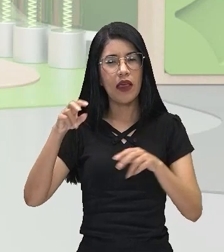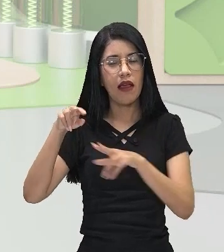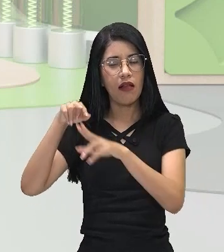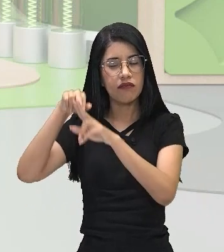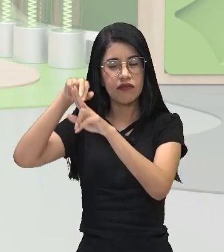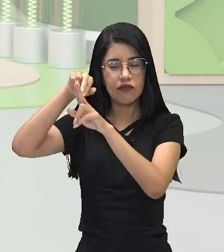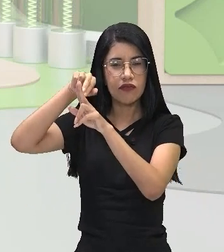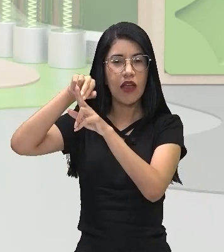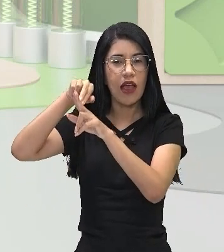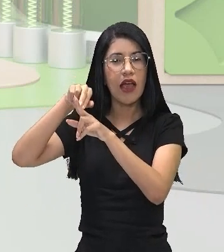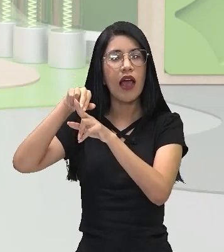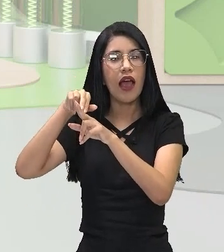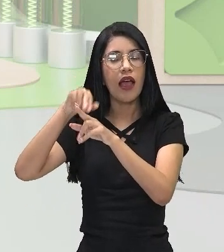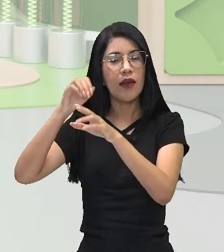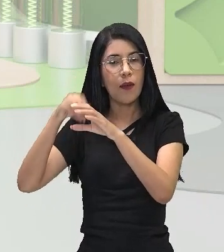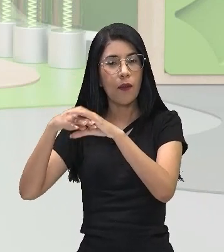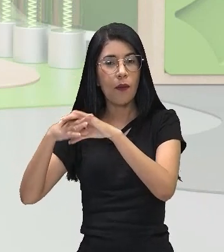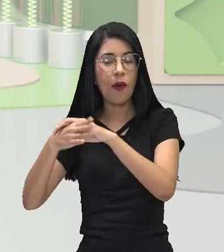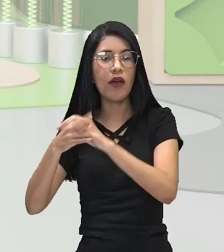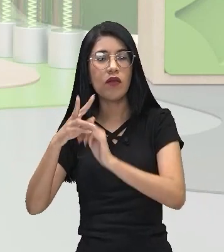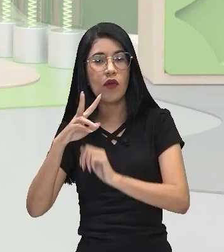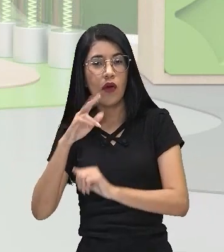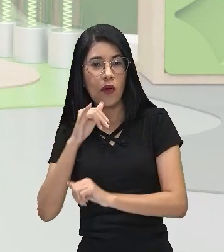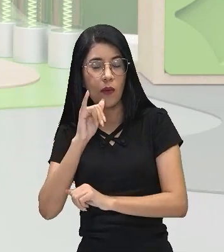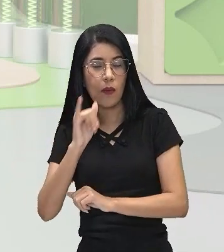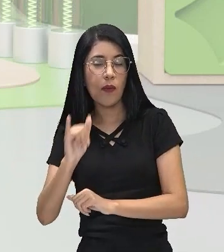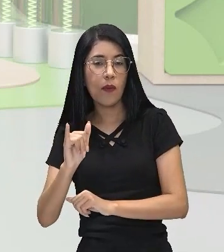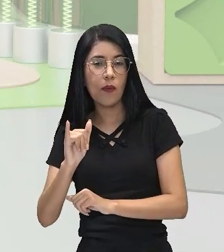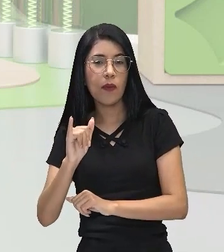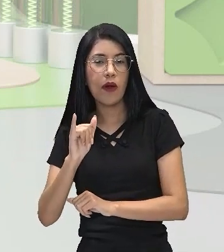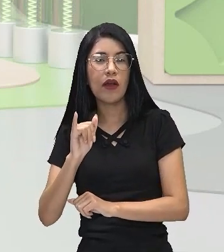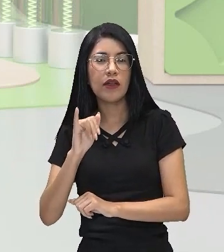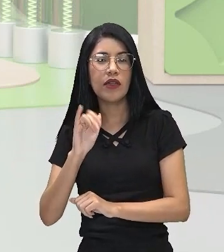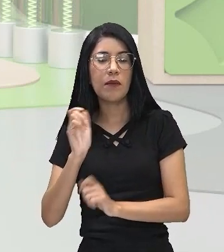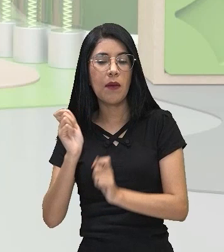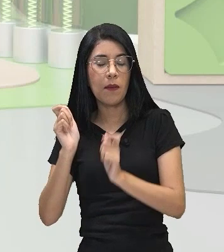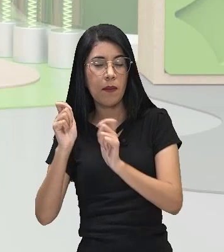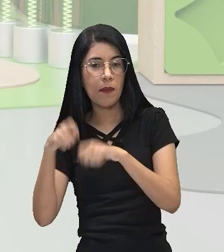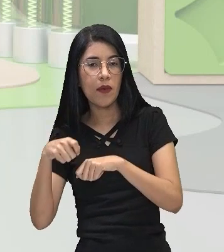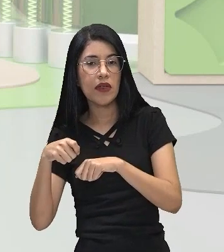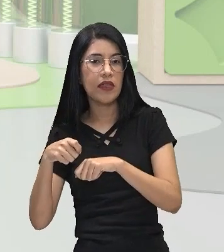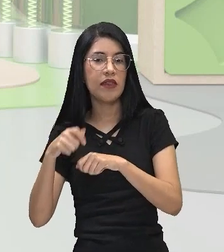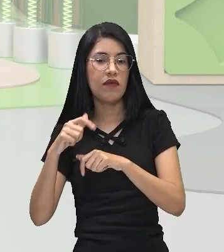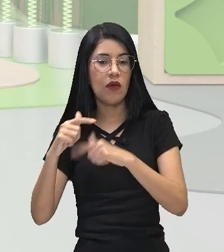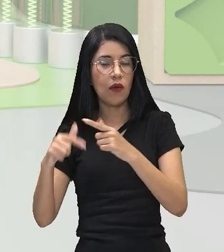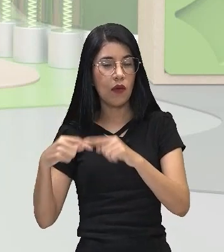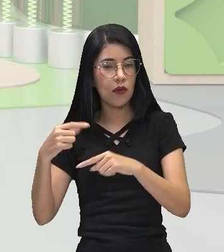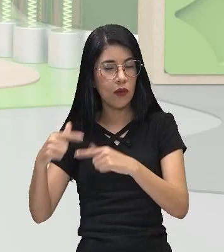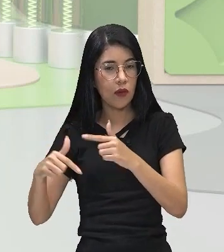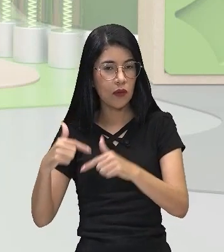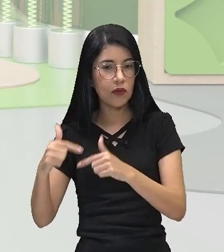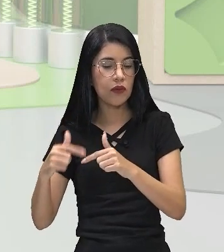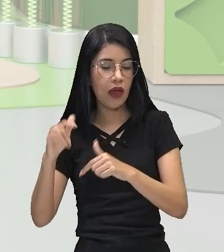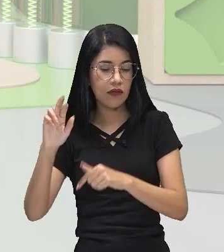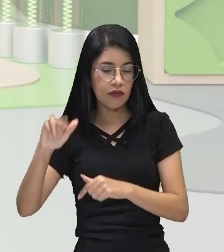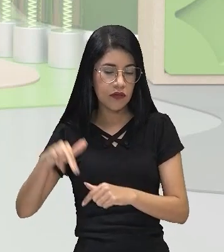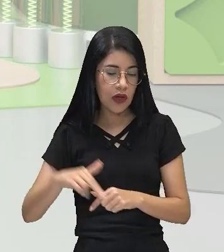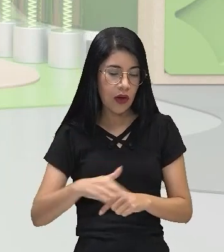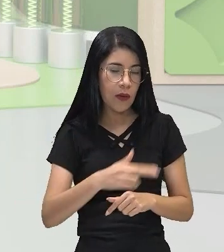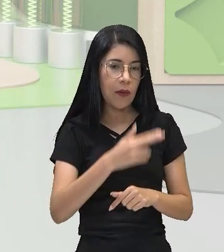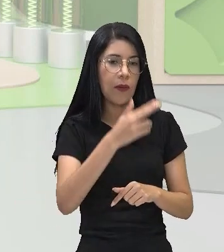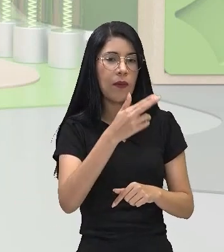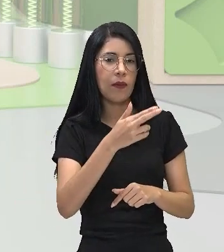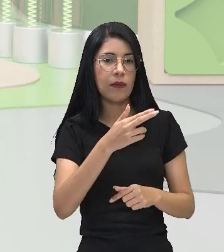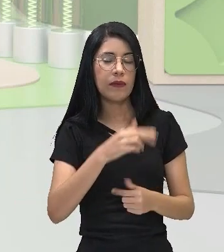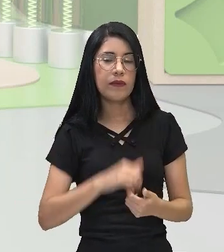ele acumulou aqui uma certa força, né? Acumulou aí potência, né? Para realizar a continuação dessa